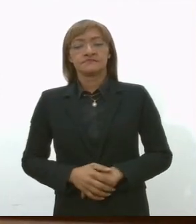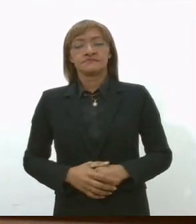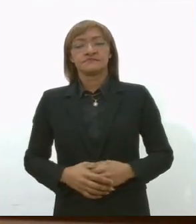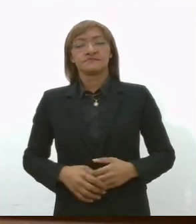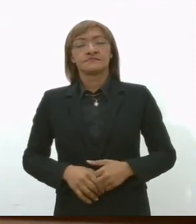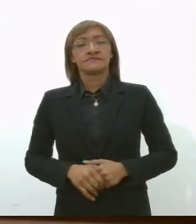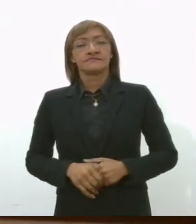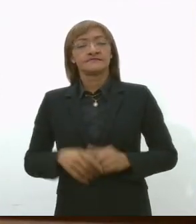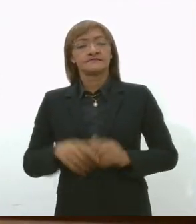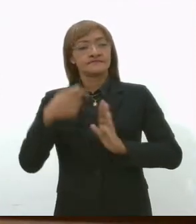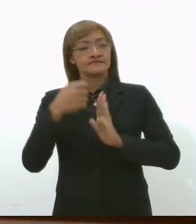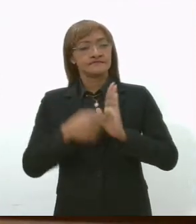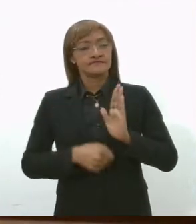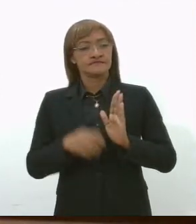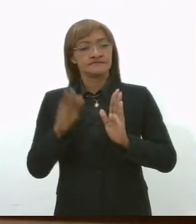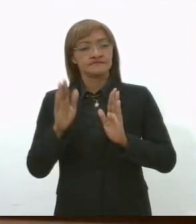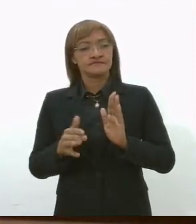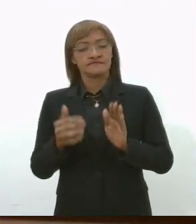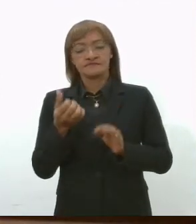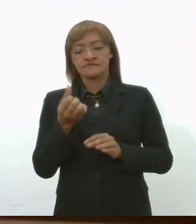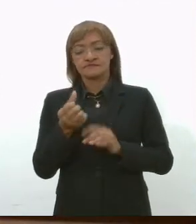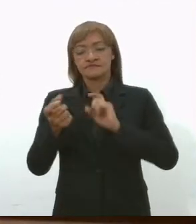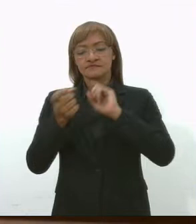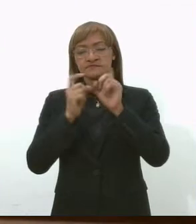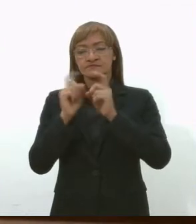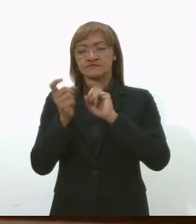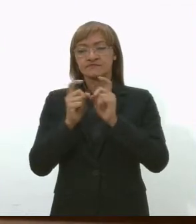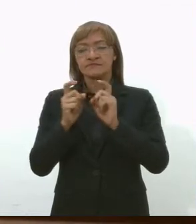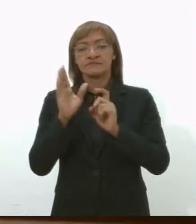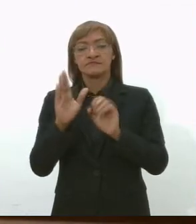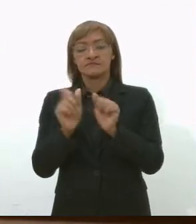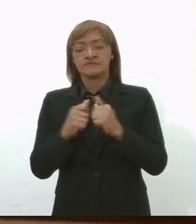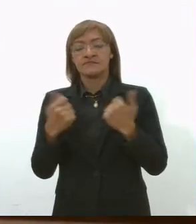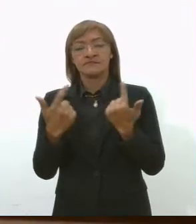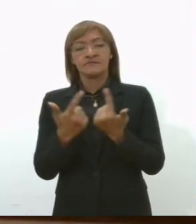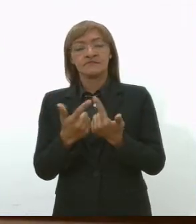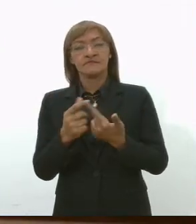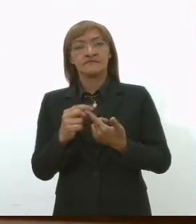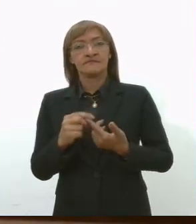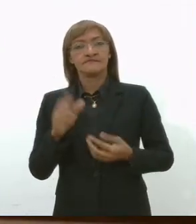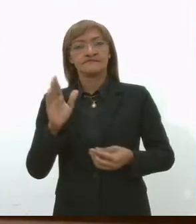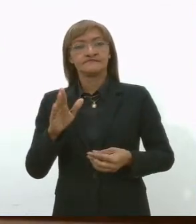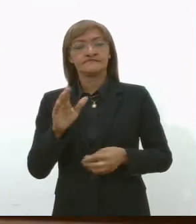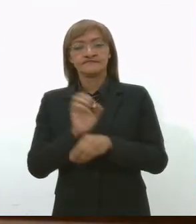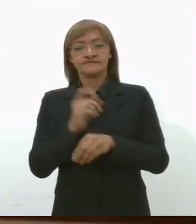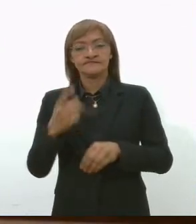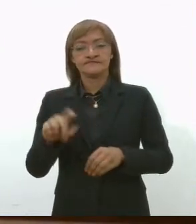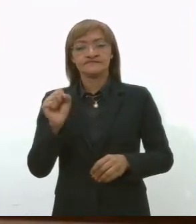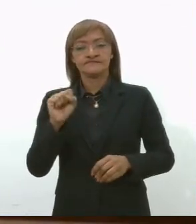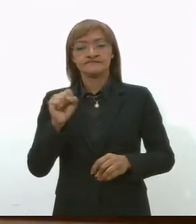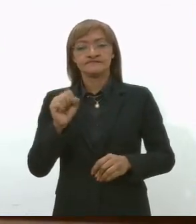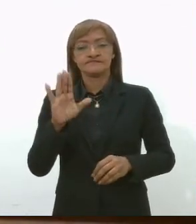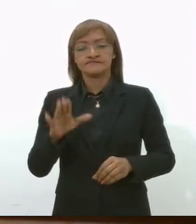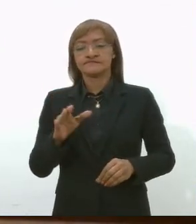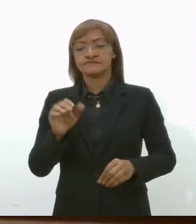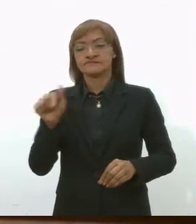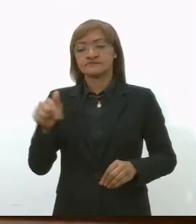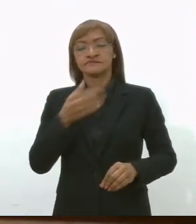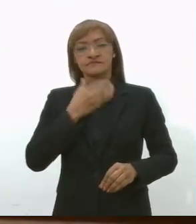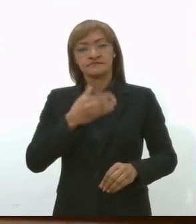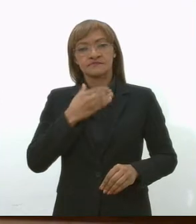Ata da 66ª Sessão Extraordinária da Assembleia Legislativa do Estado de Sergipe, realizada no dia 7 de dezembro de 2021, às 12